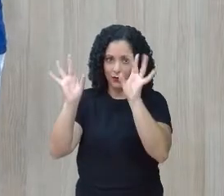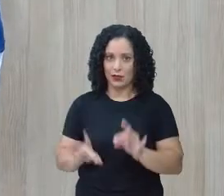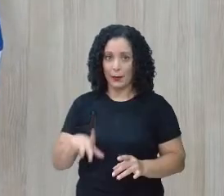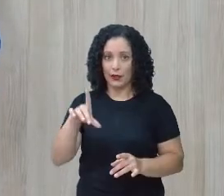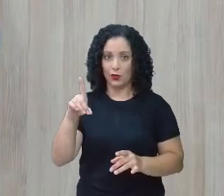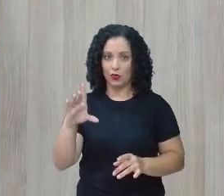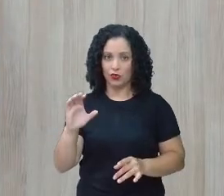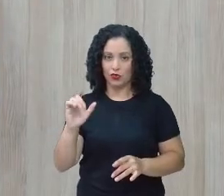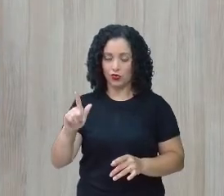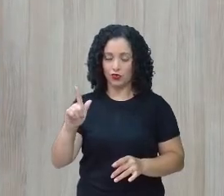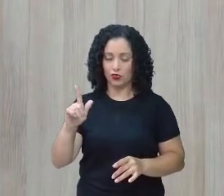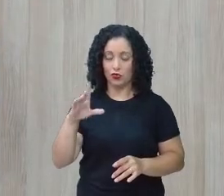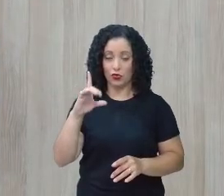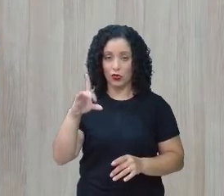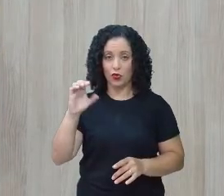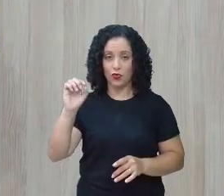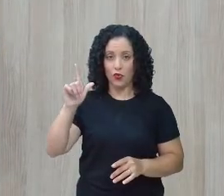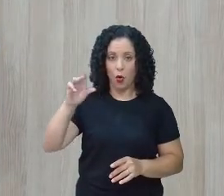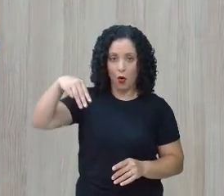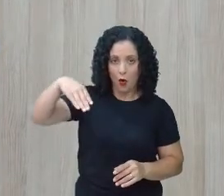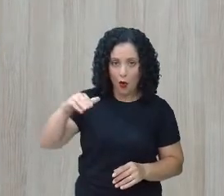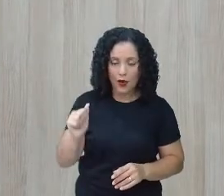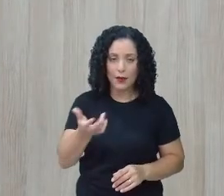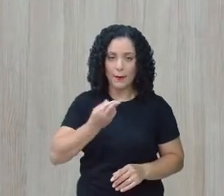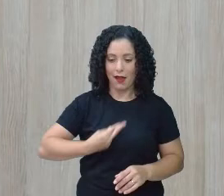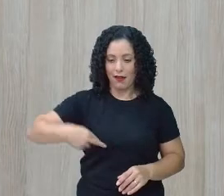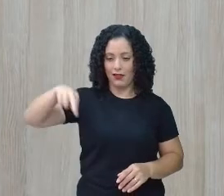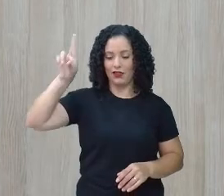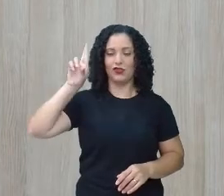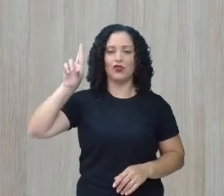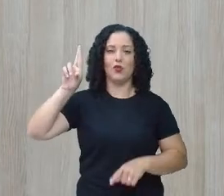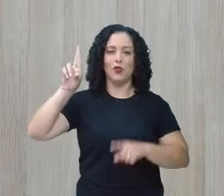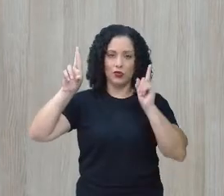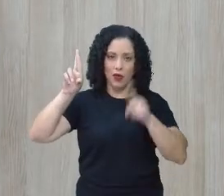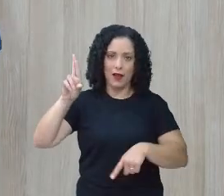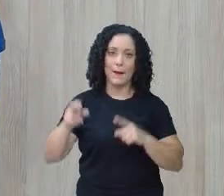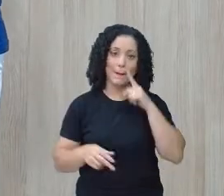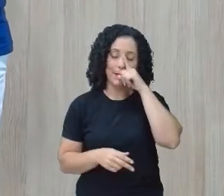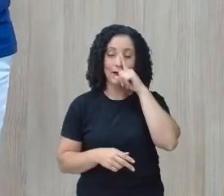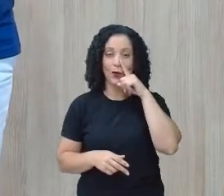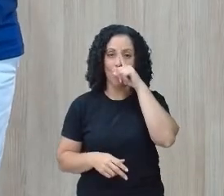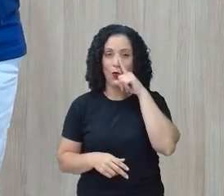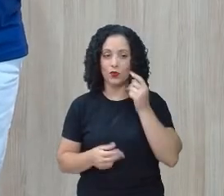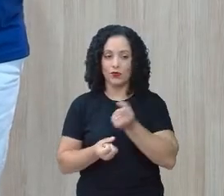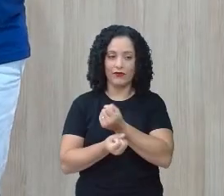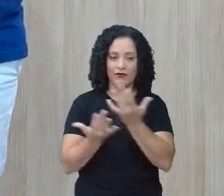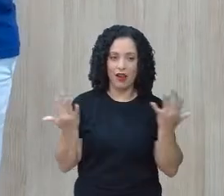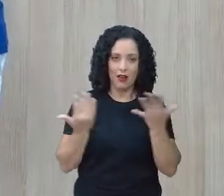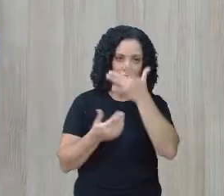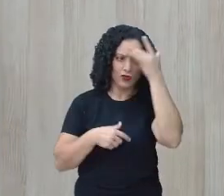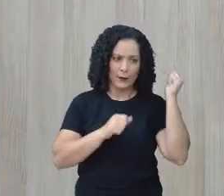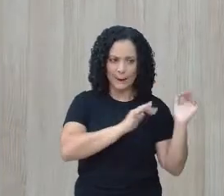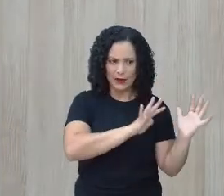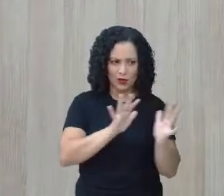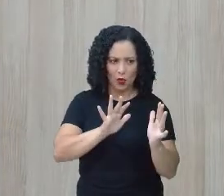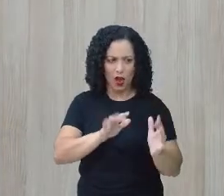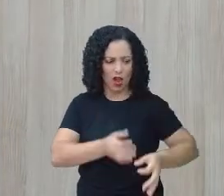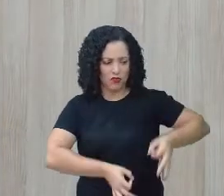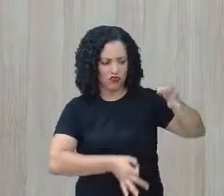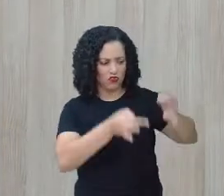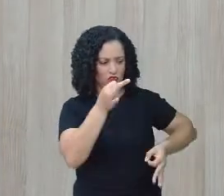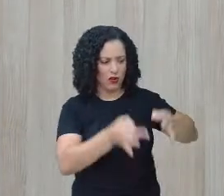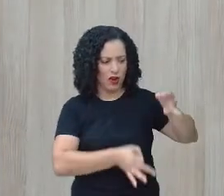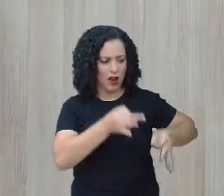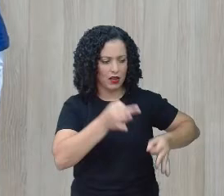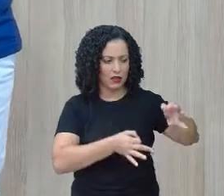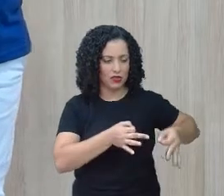à igreja, era trazer para você perseguição da igreja, né? Muitas pessoas eram, inclusive, julgadas, né, pelos